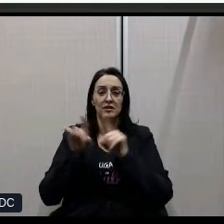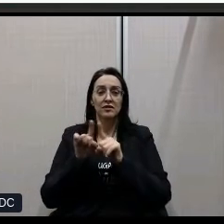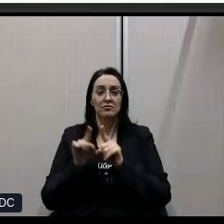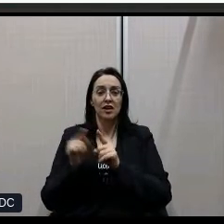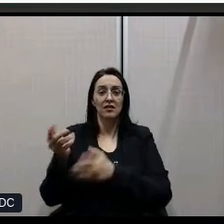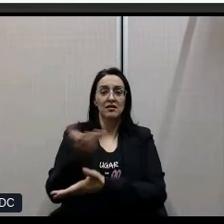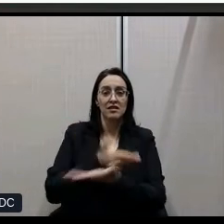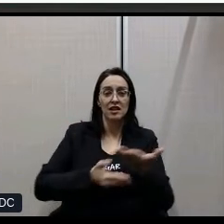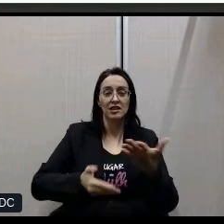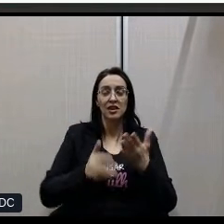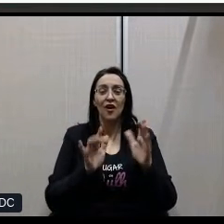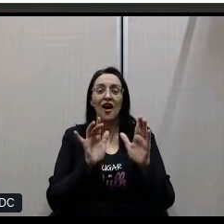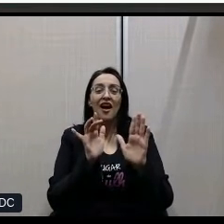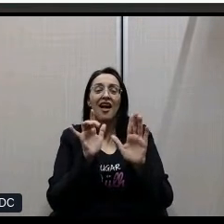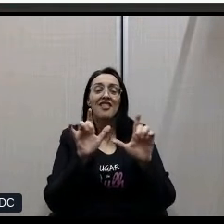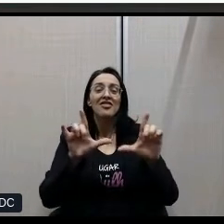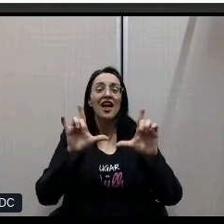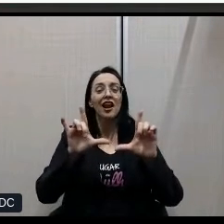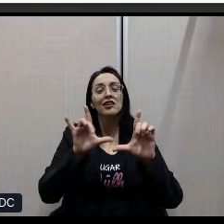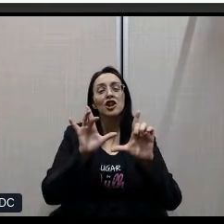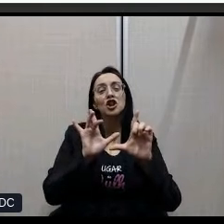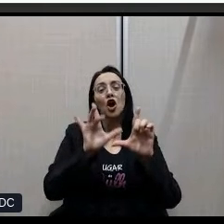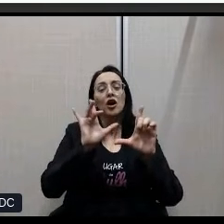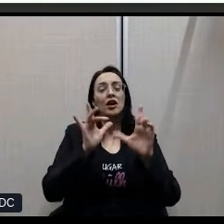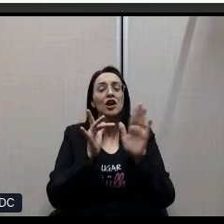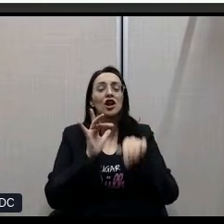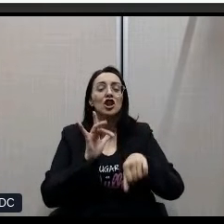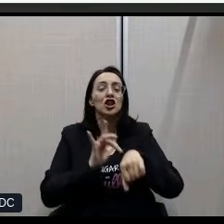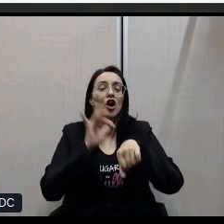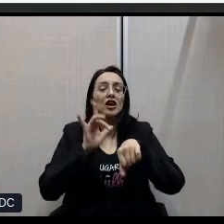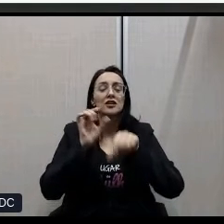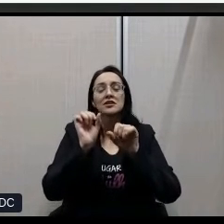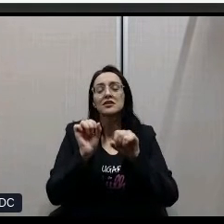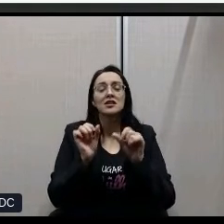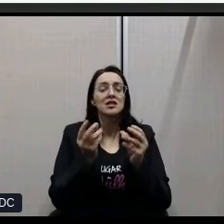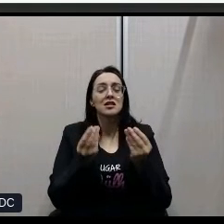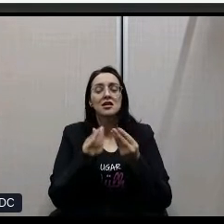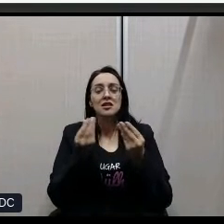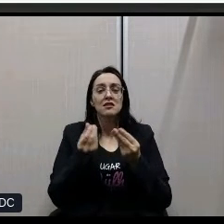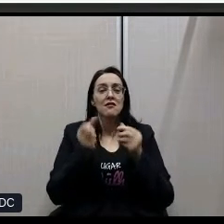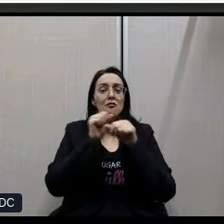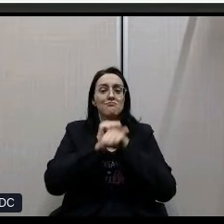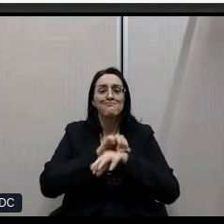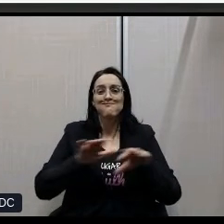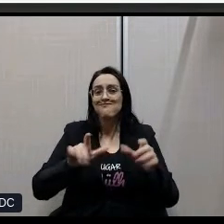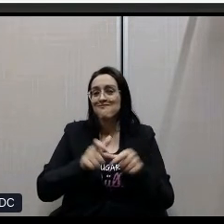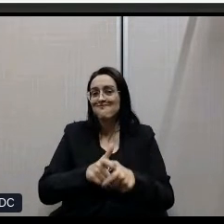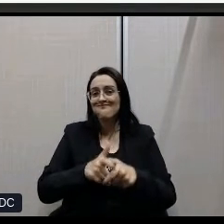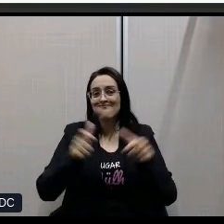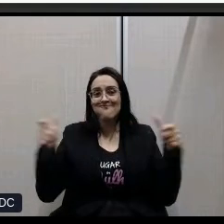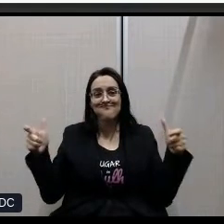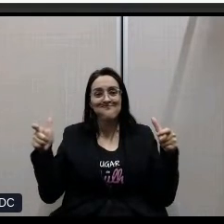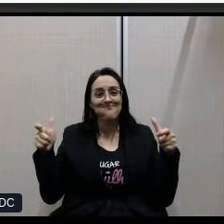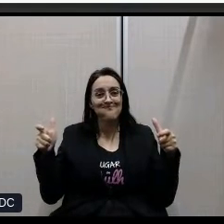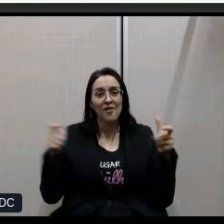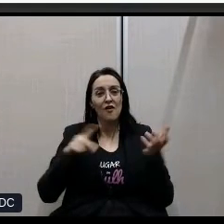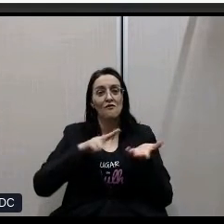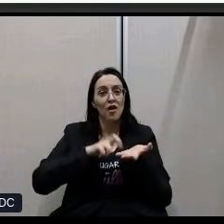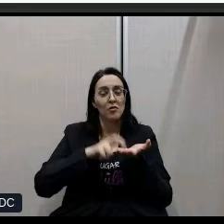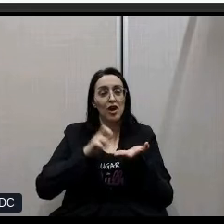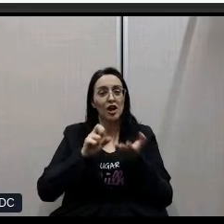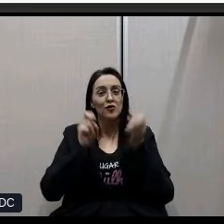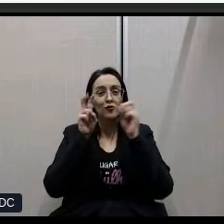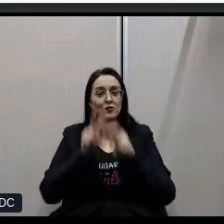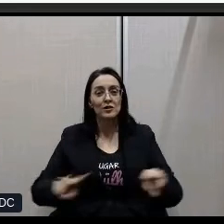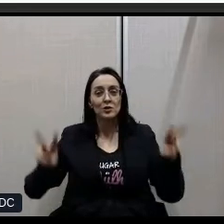tela sensível ao toque. Sendo aí as mais disparadas assim, vocabulário visual